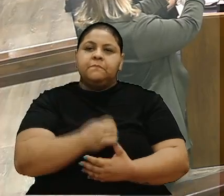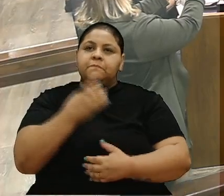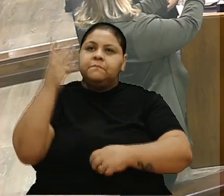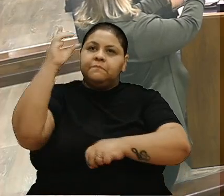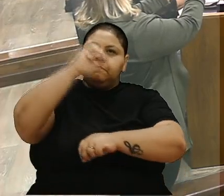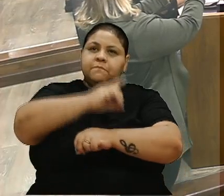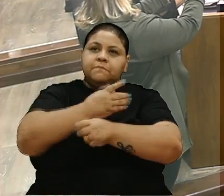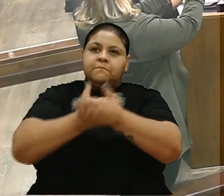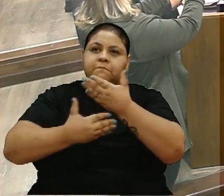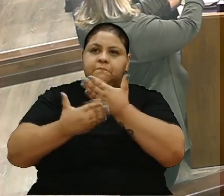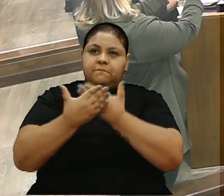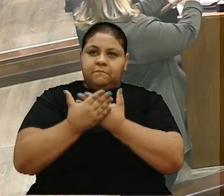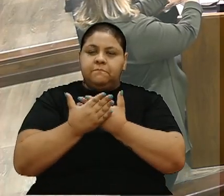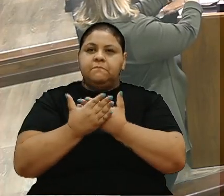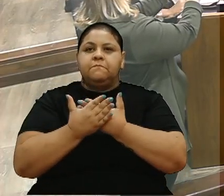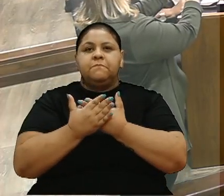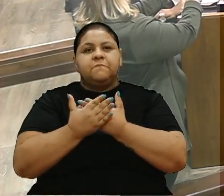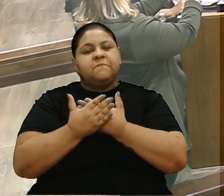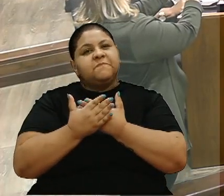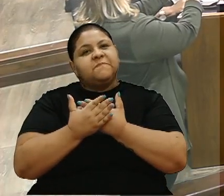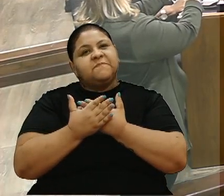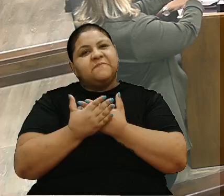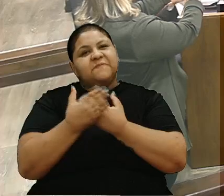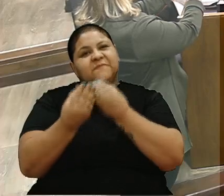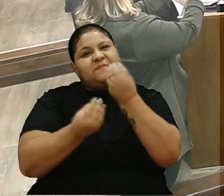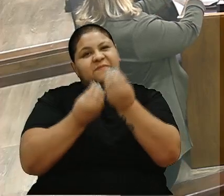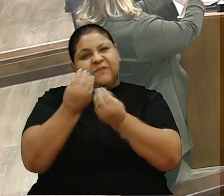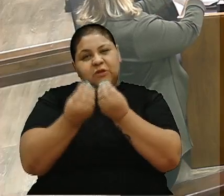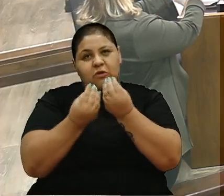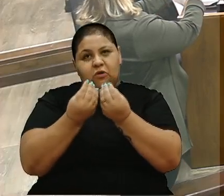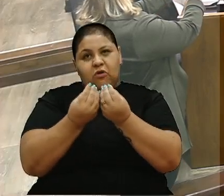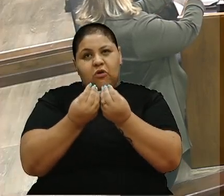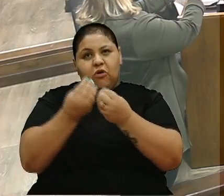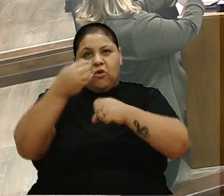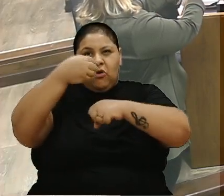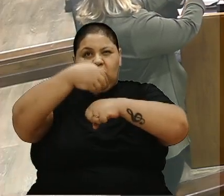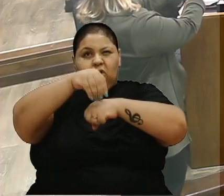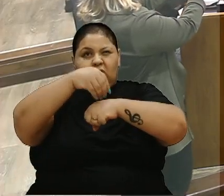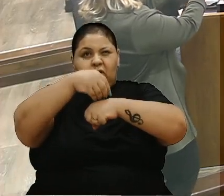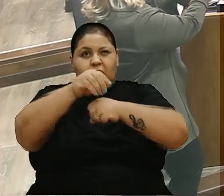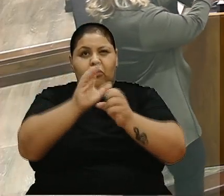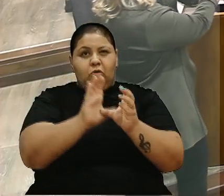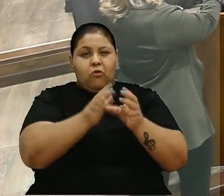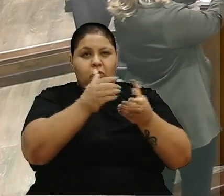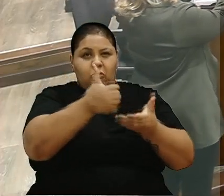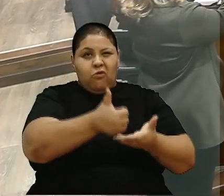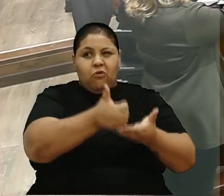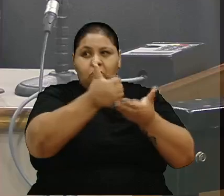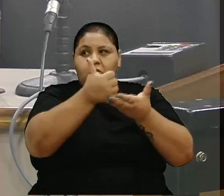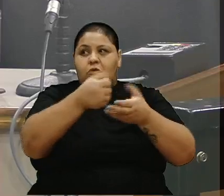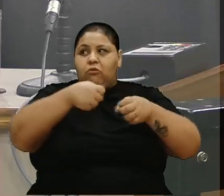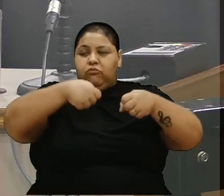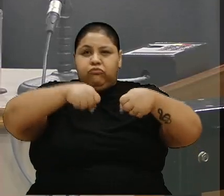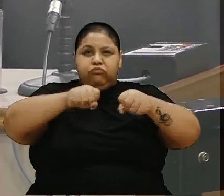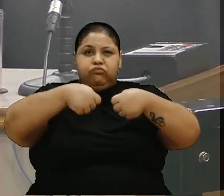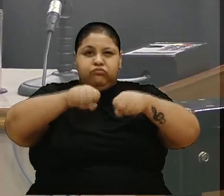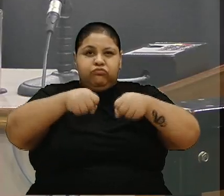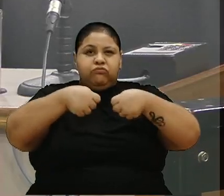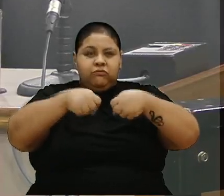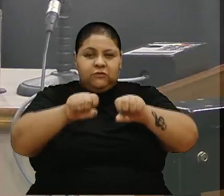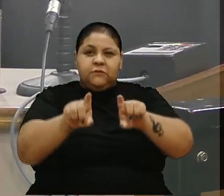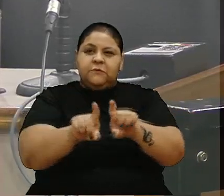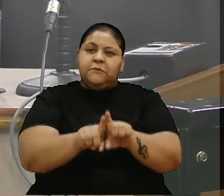a todos. Como proponente da Frente Parlamentar do Automobilismo e Esporte a